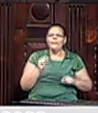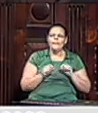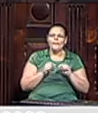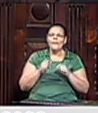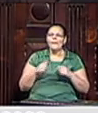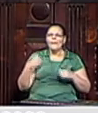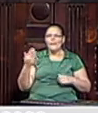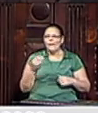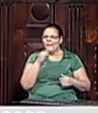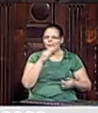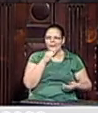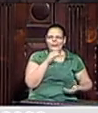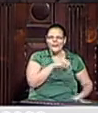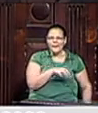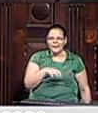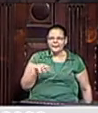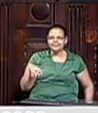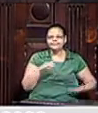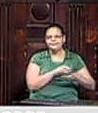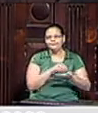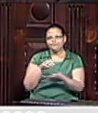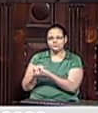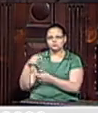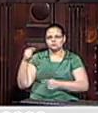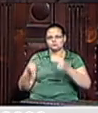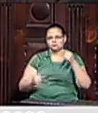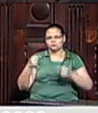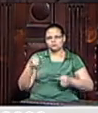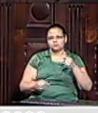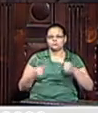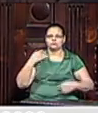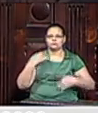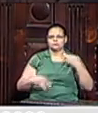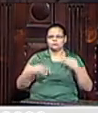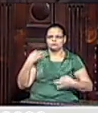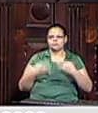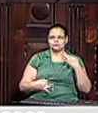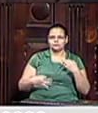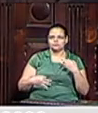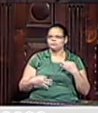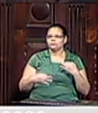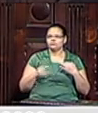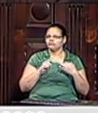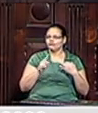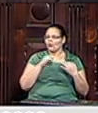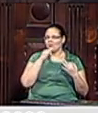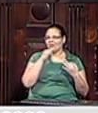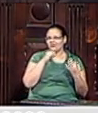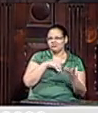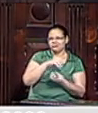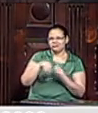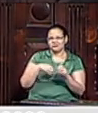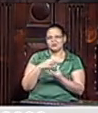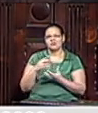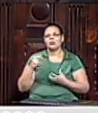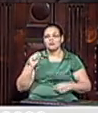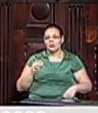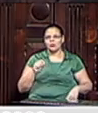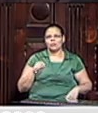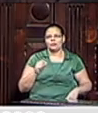quais instituições políticas, jurídicas, não estão contaminadas